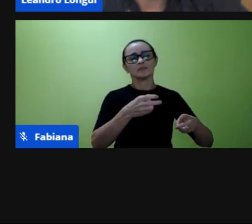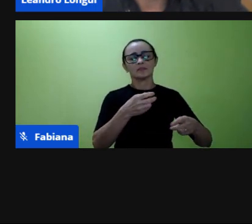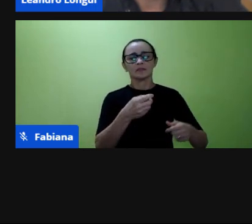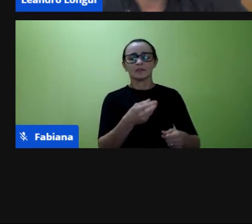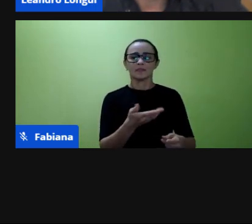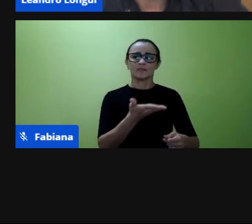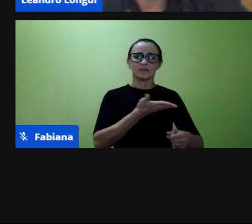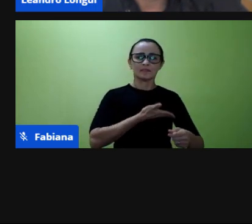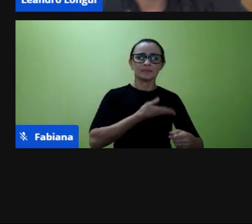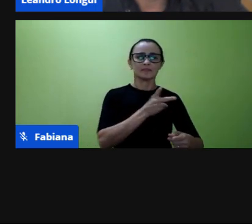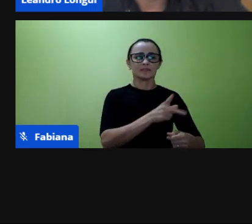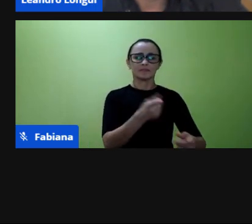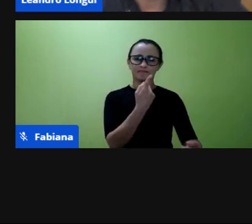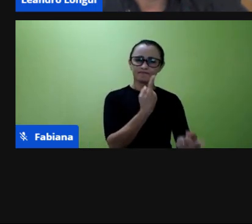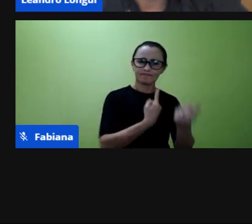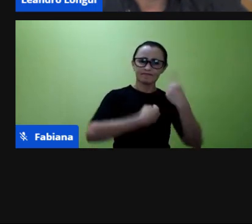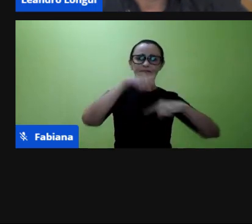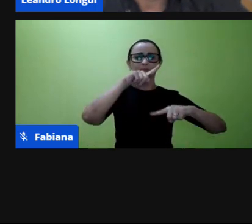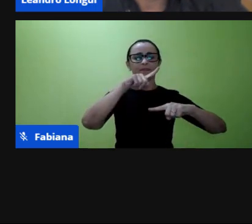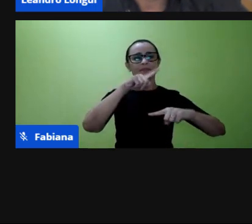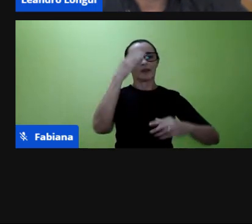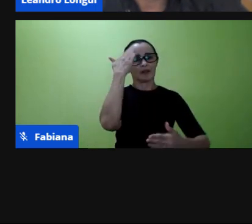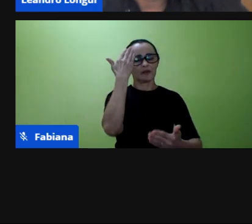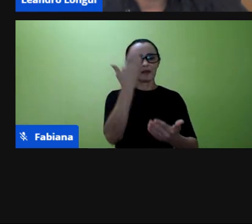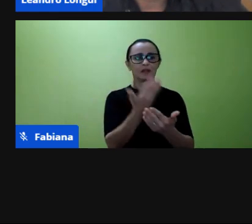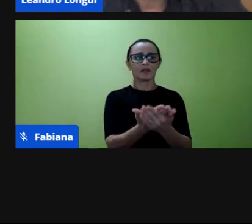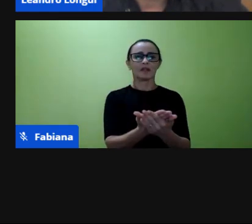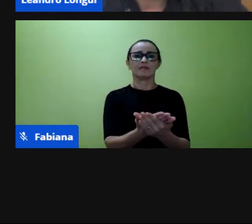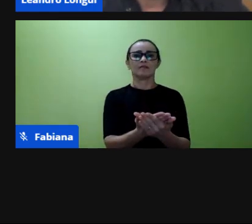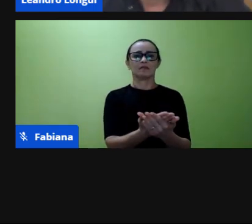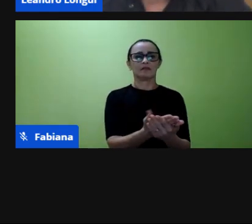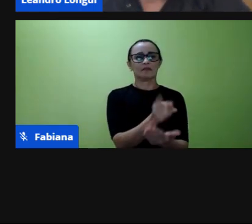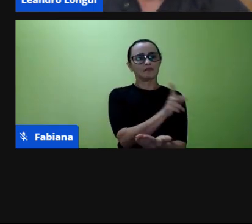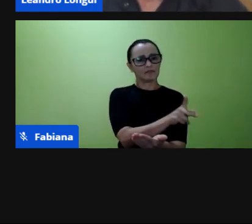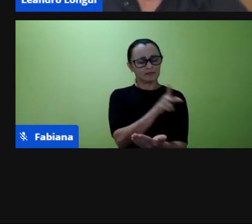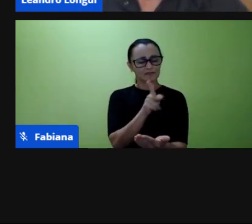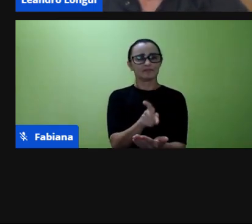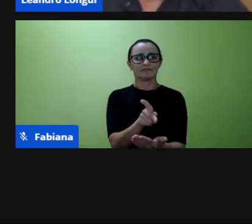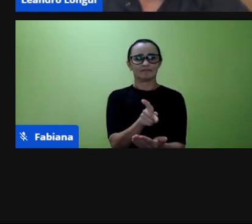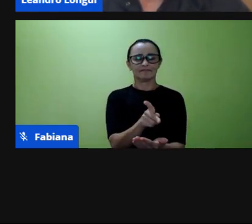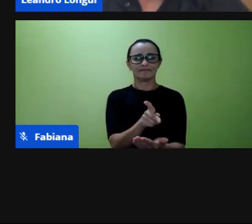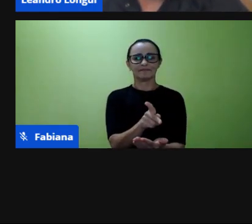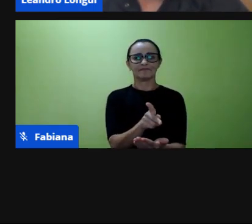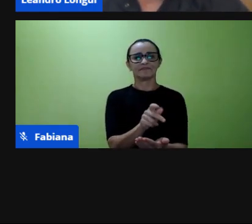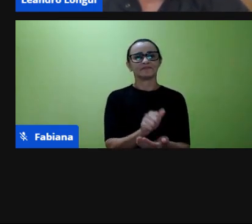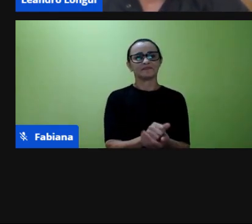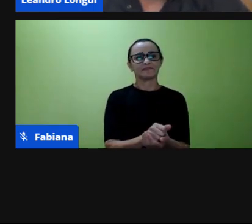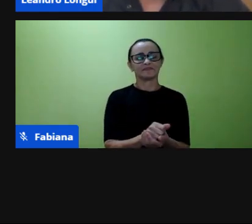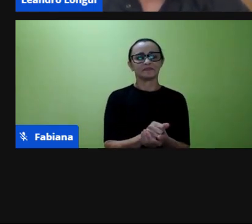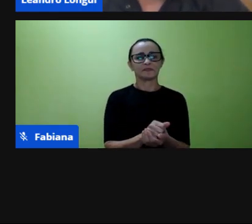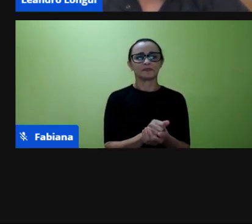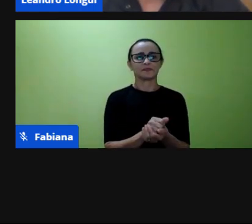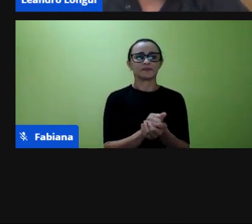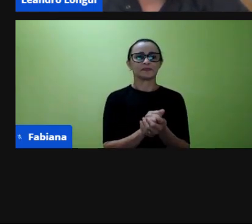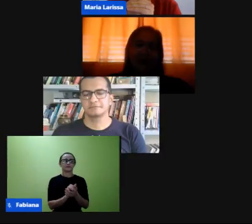Então, eu acredito no professor. Eu sei que vale a pena, né? Com certeza.